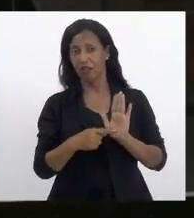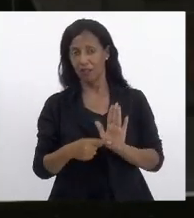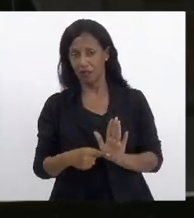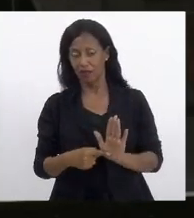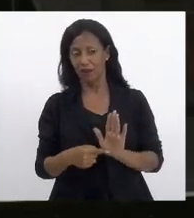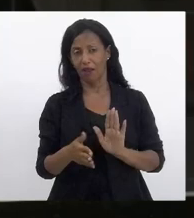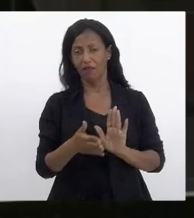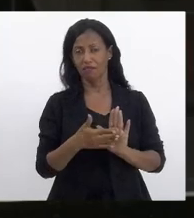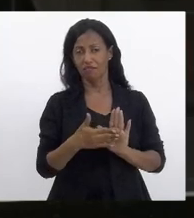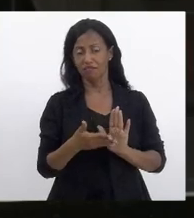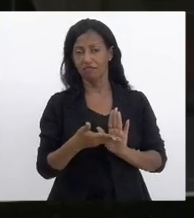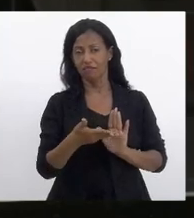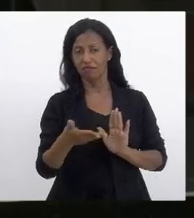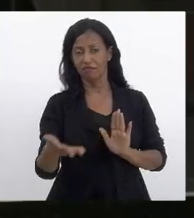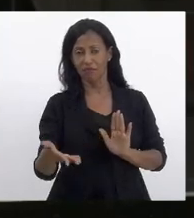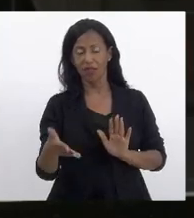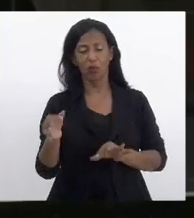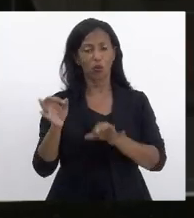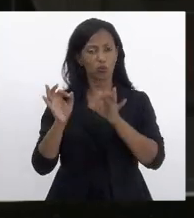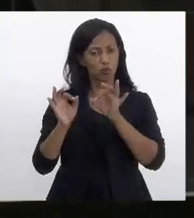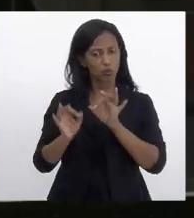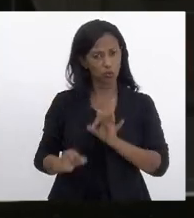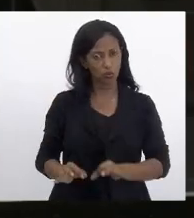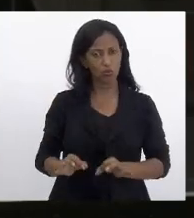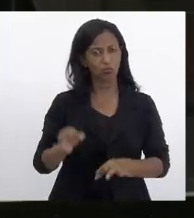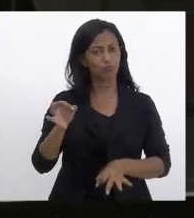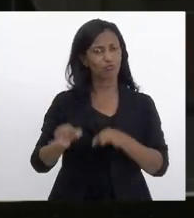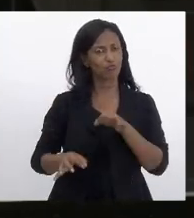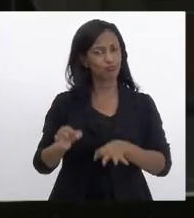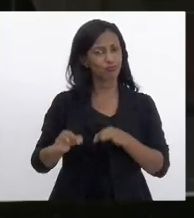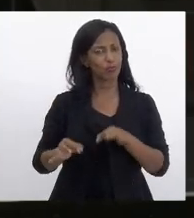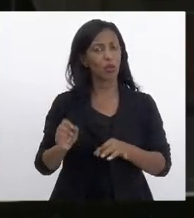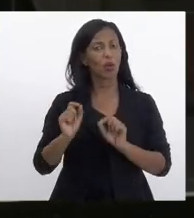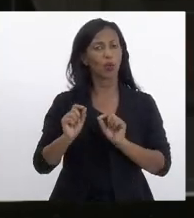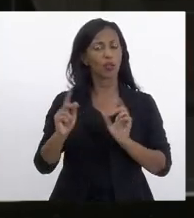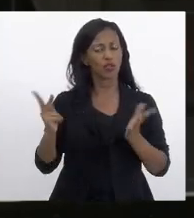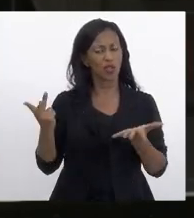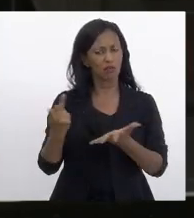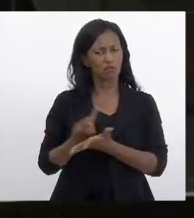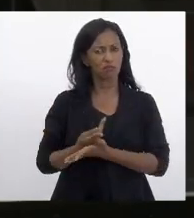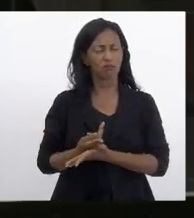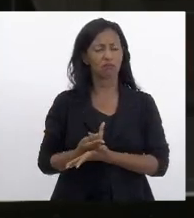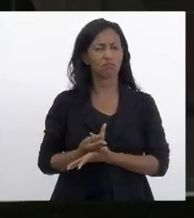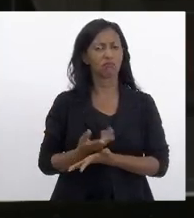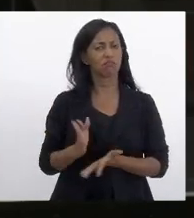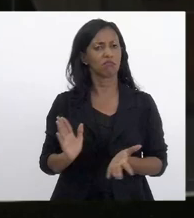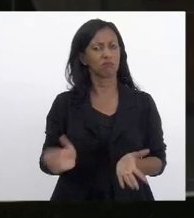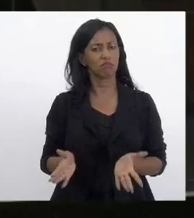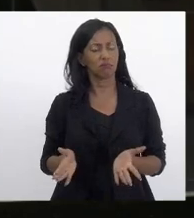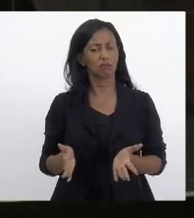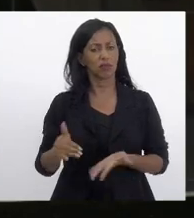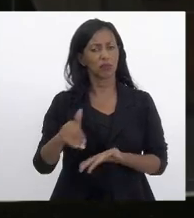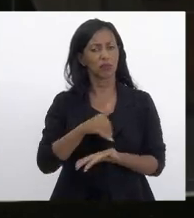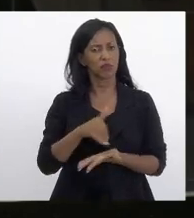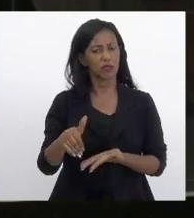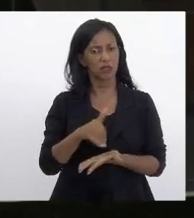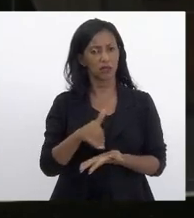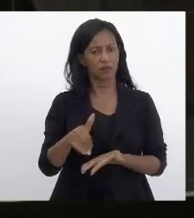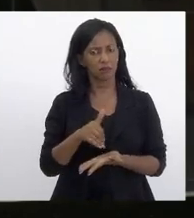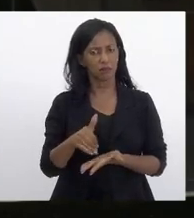muito, e com inteira justiça, o que foi feito pelo